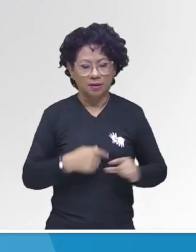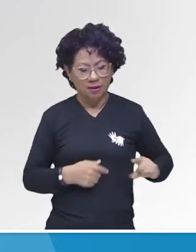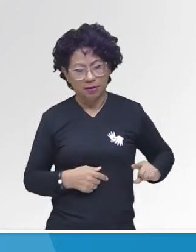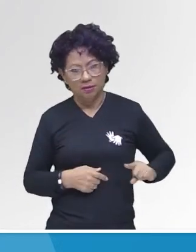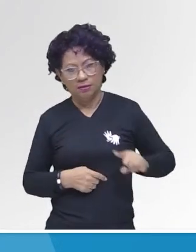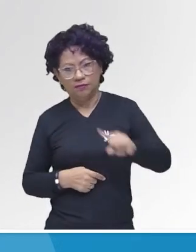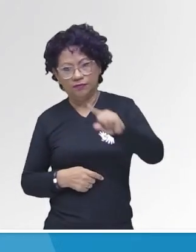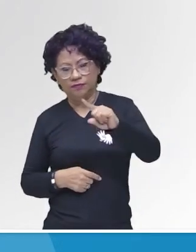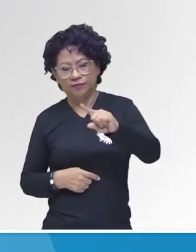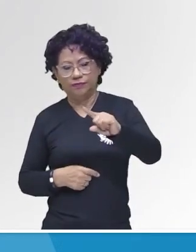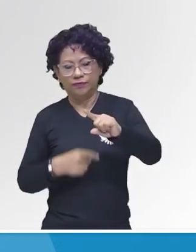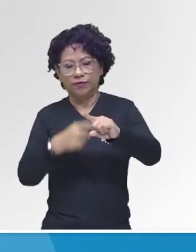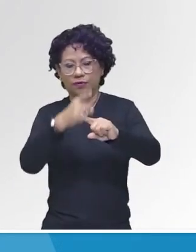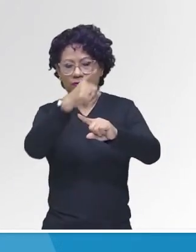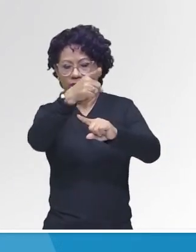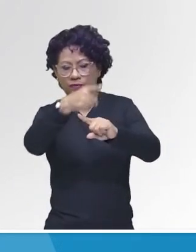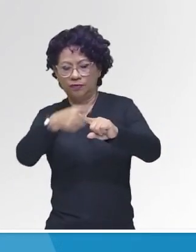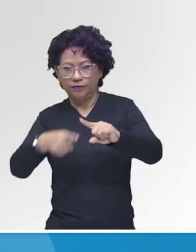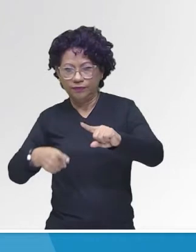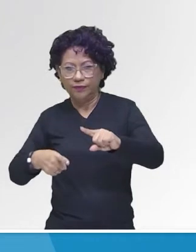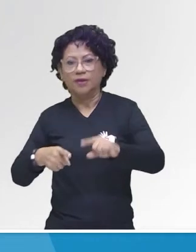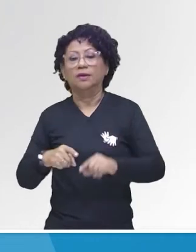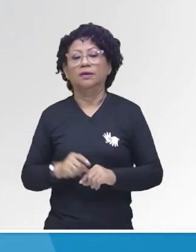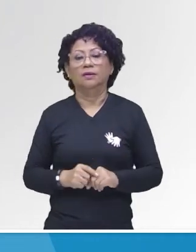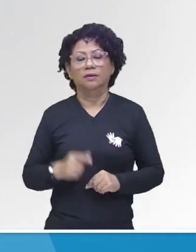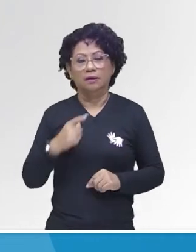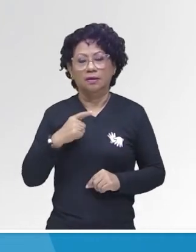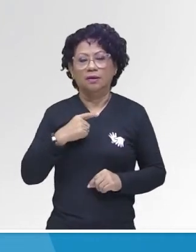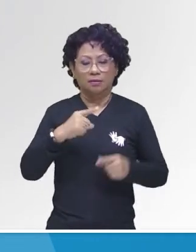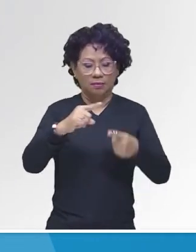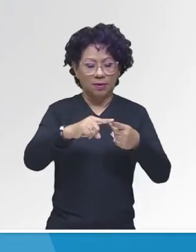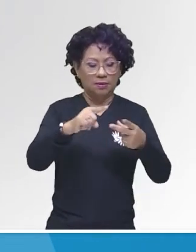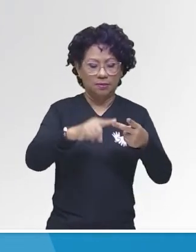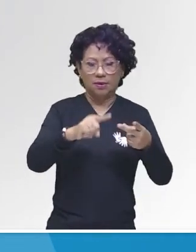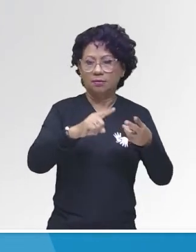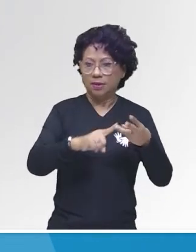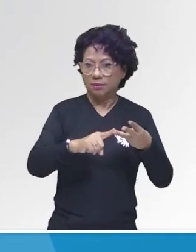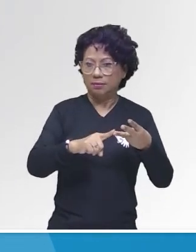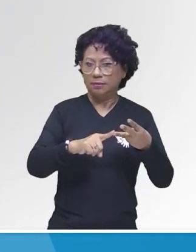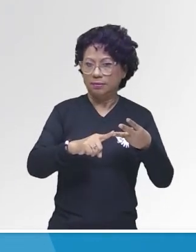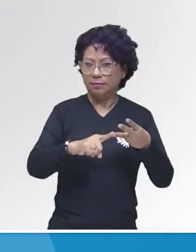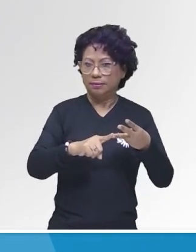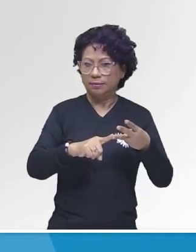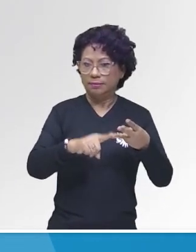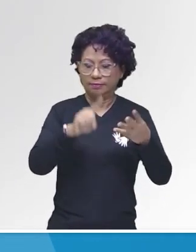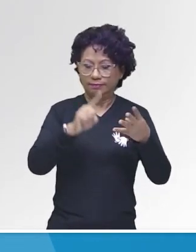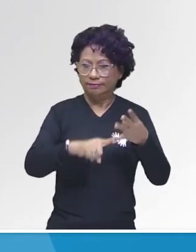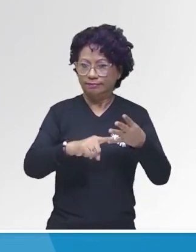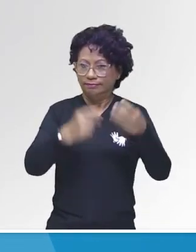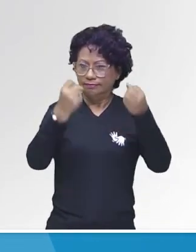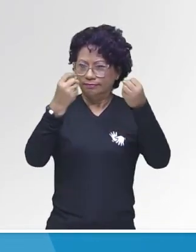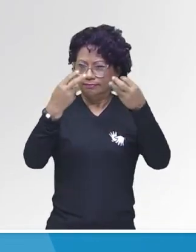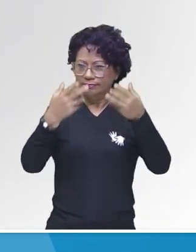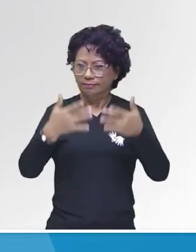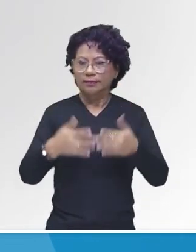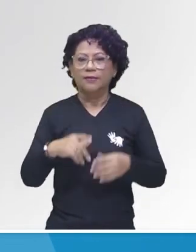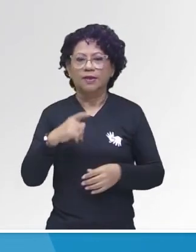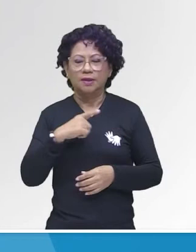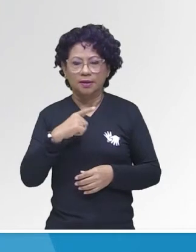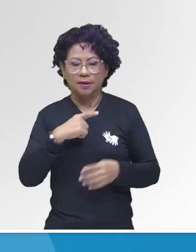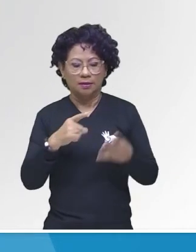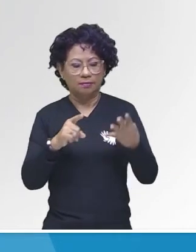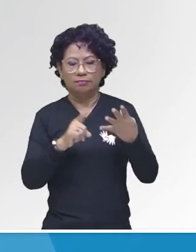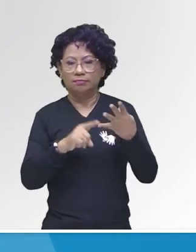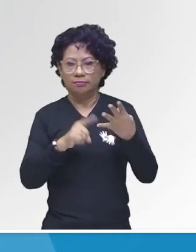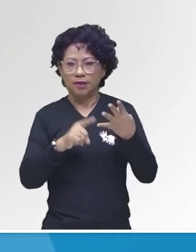mas em momento algum elas se tocam, tá? Que são as retas paralelas, ok? E existe ainda uma quarta